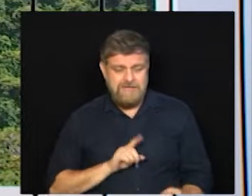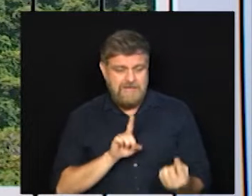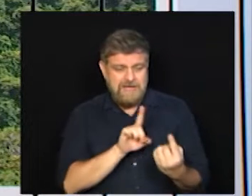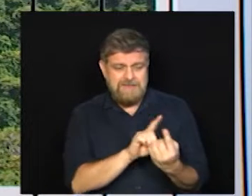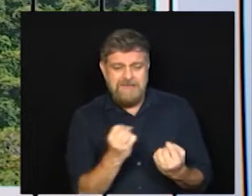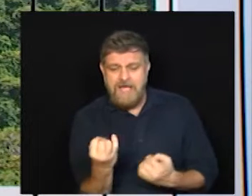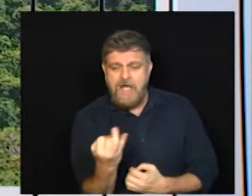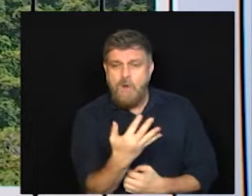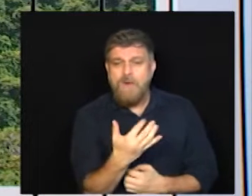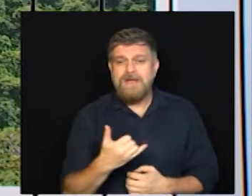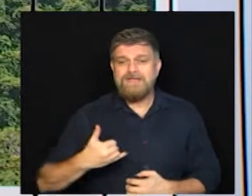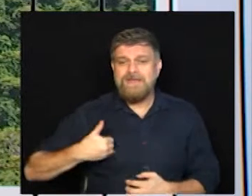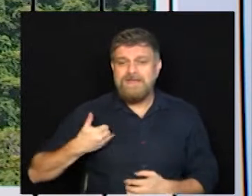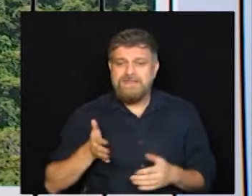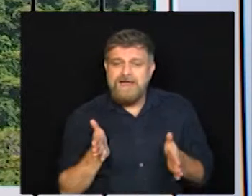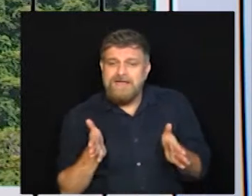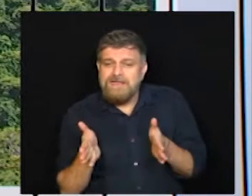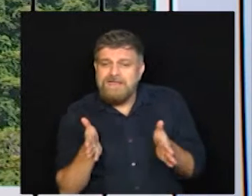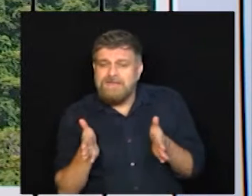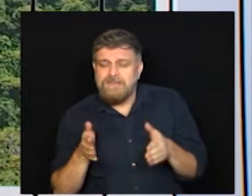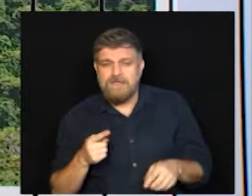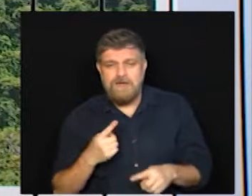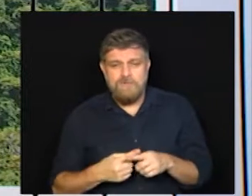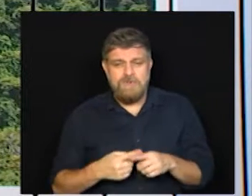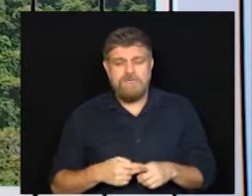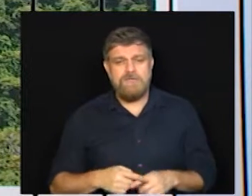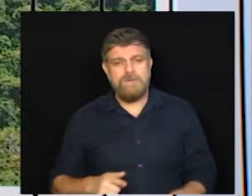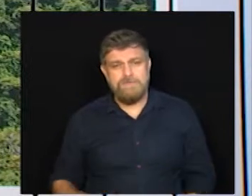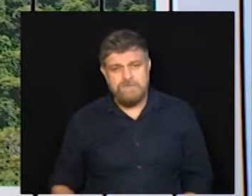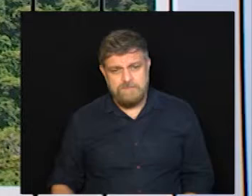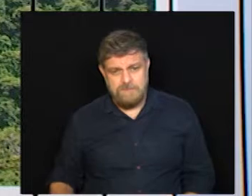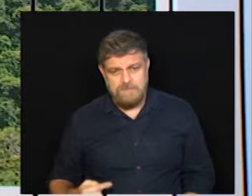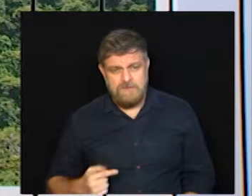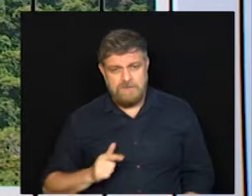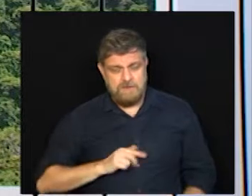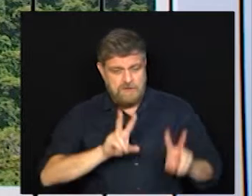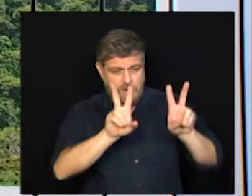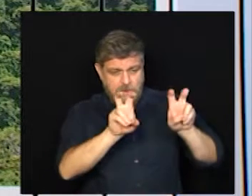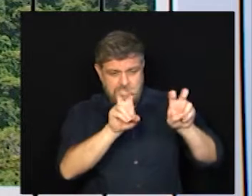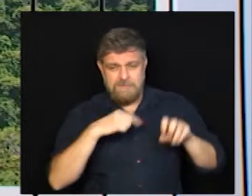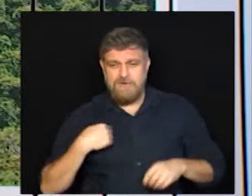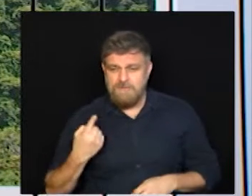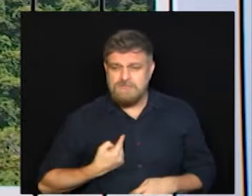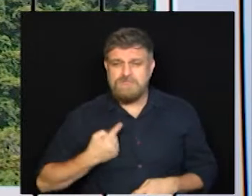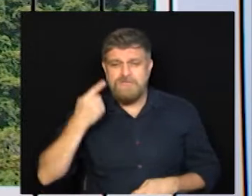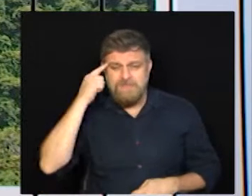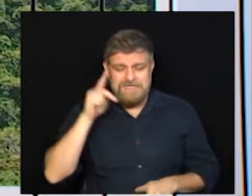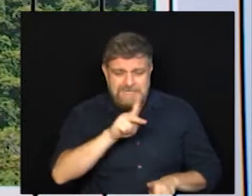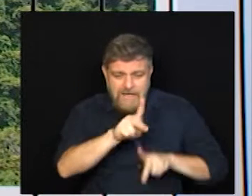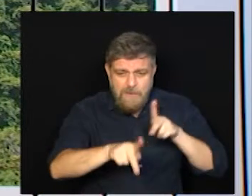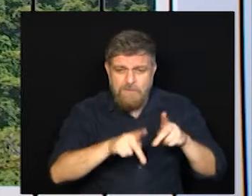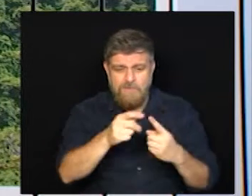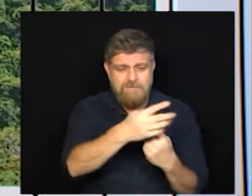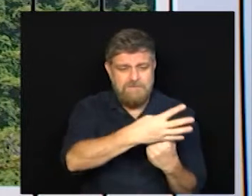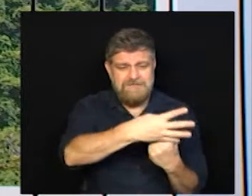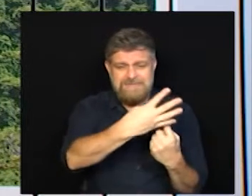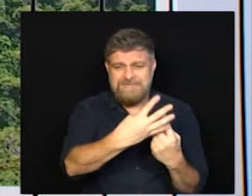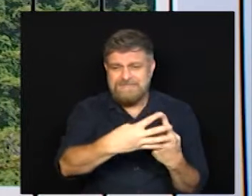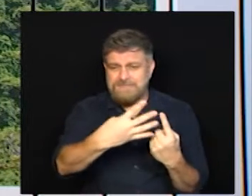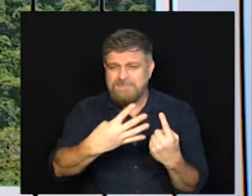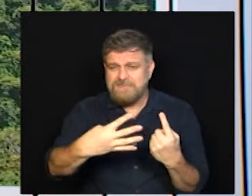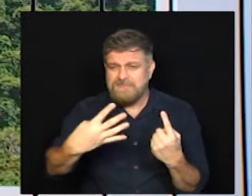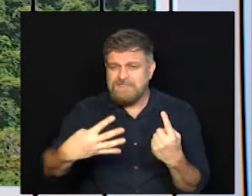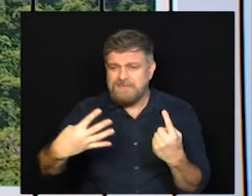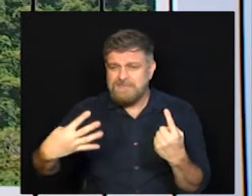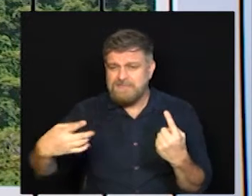por faixa etária, porque a gente tem uma questão de quando a gente fala da população LGBTQIA+, é que a gente tem